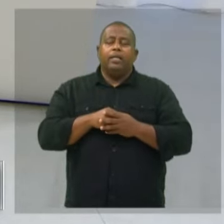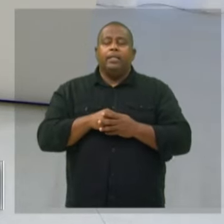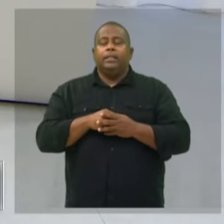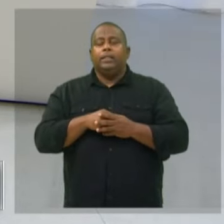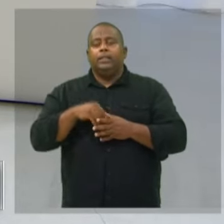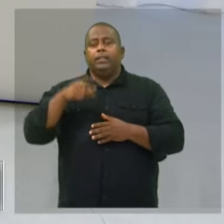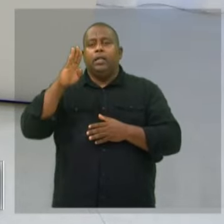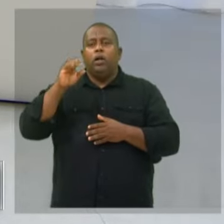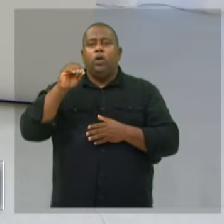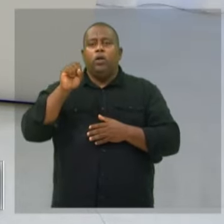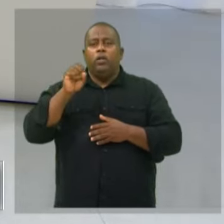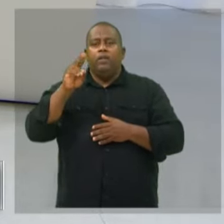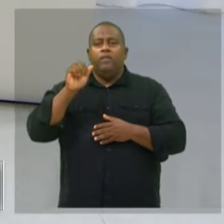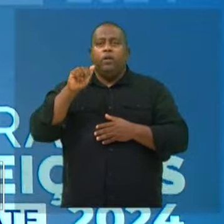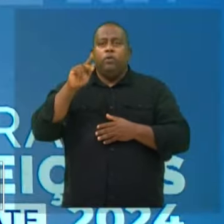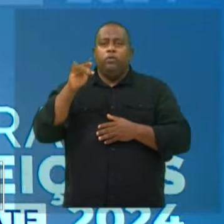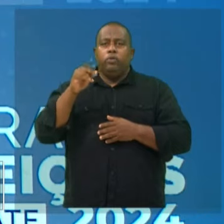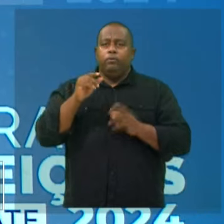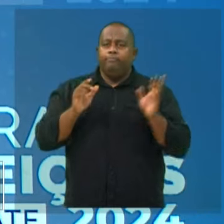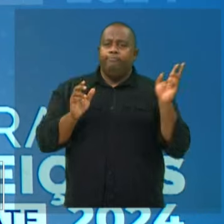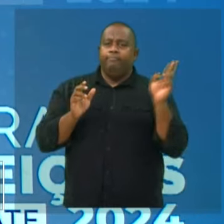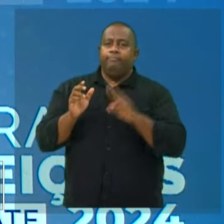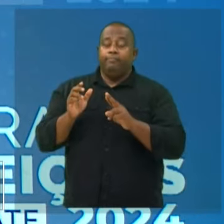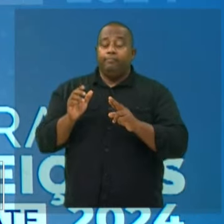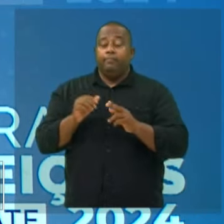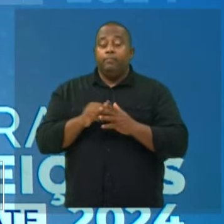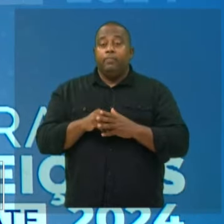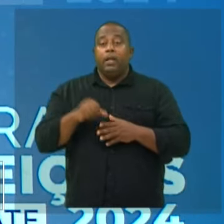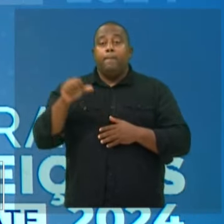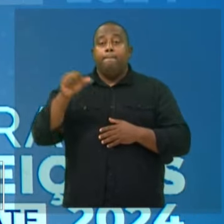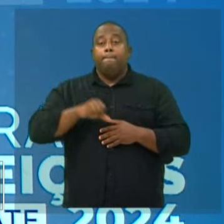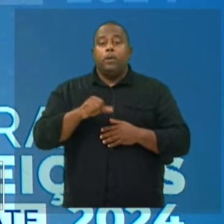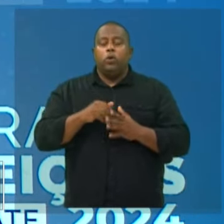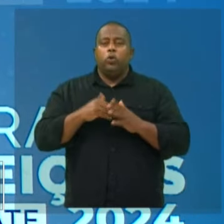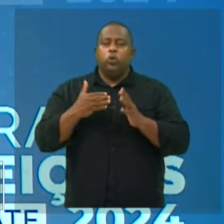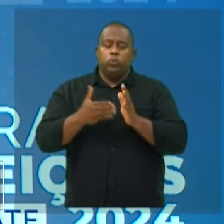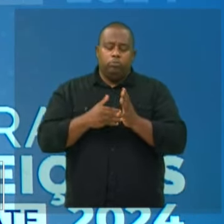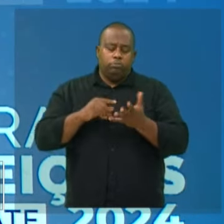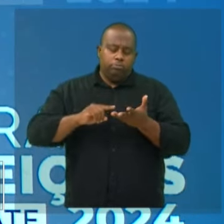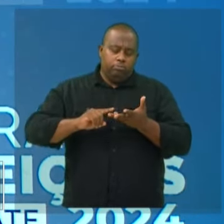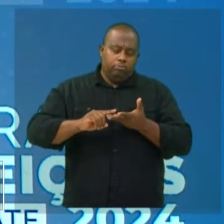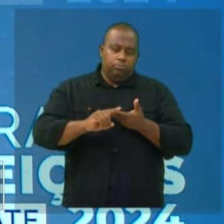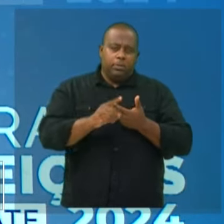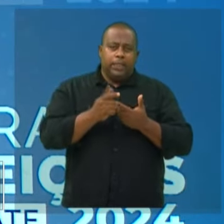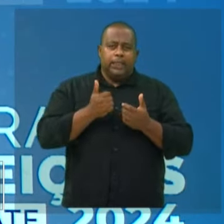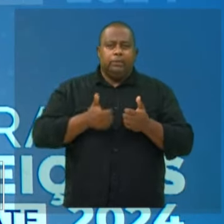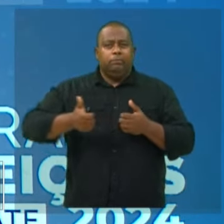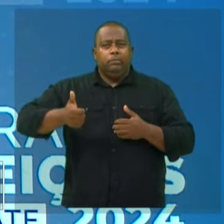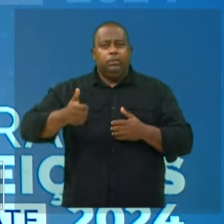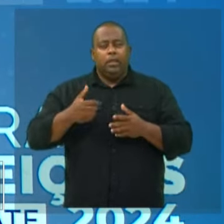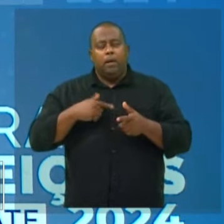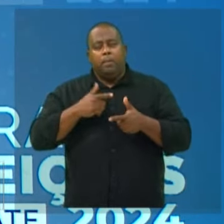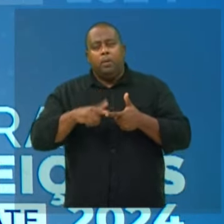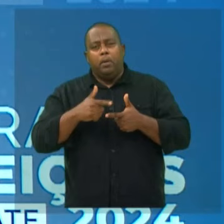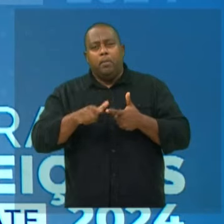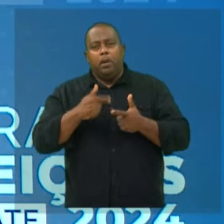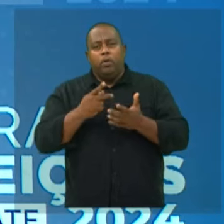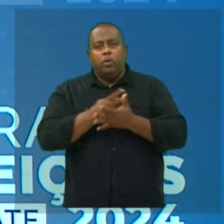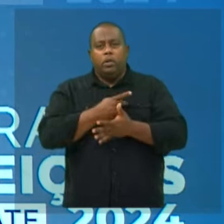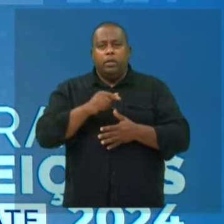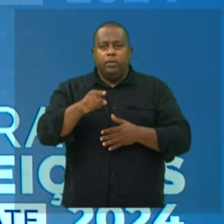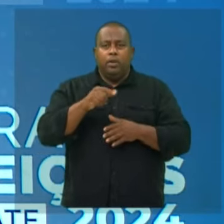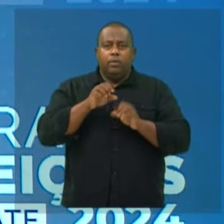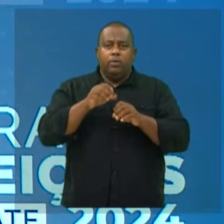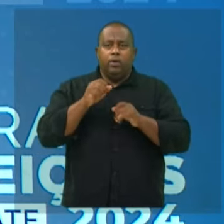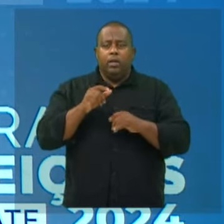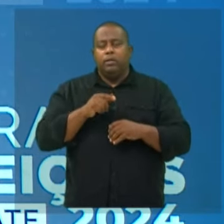Minuto 15 para sua tréplica bom E o pior que todas essas mazelas que aconteceram na educação de Camaçari foi no período em